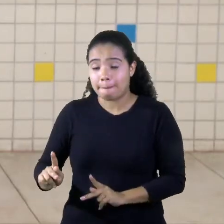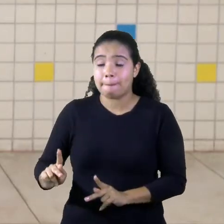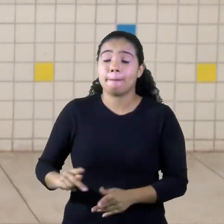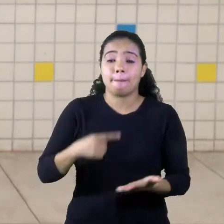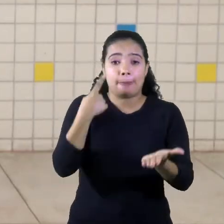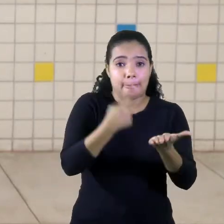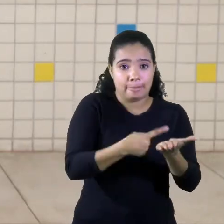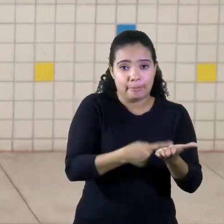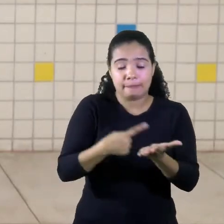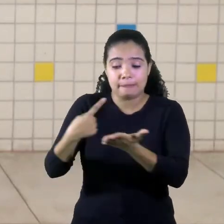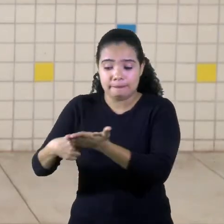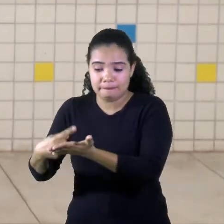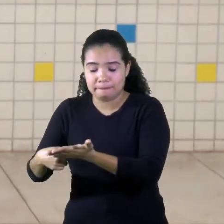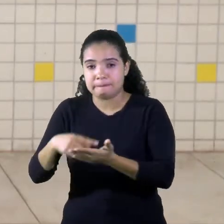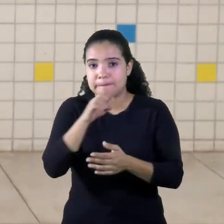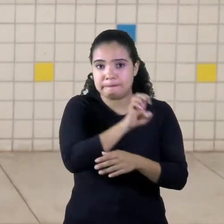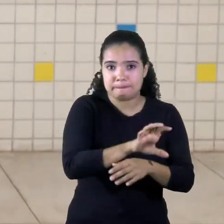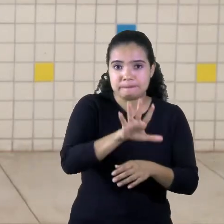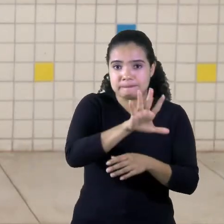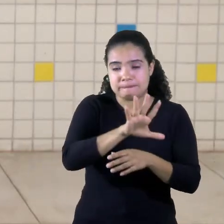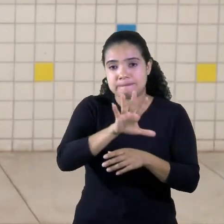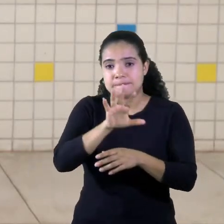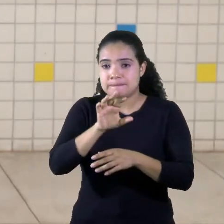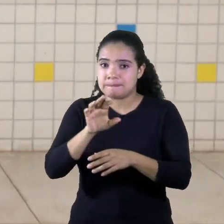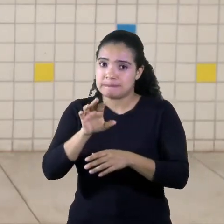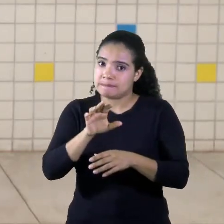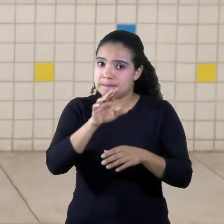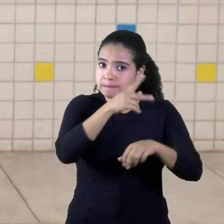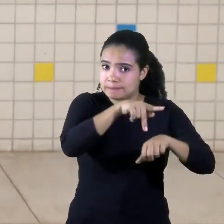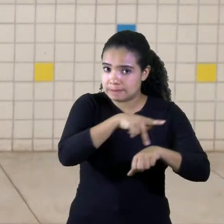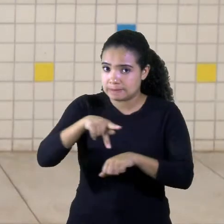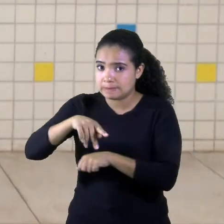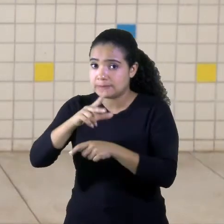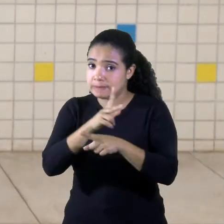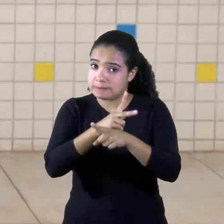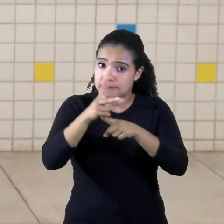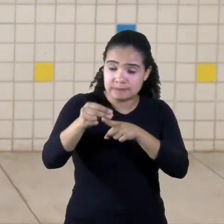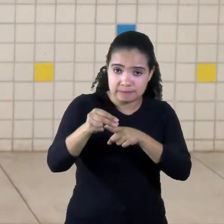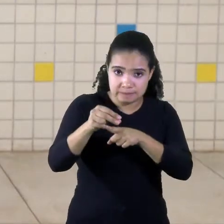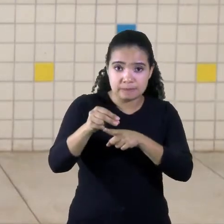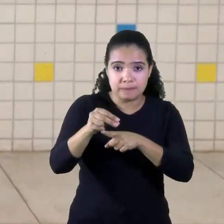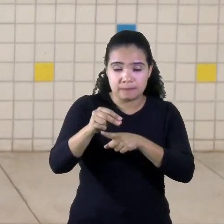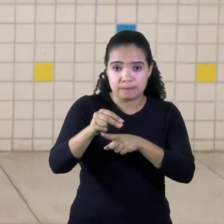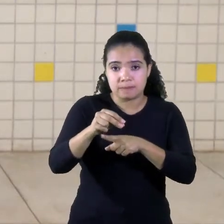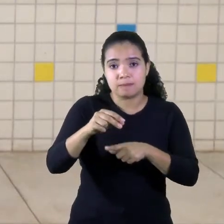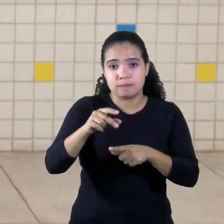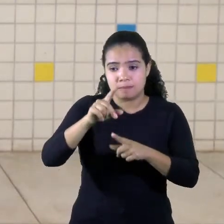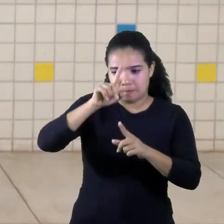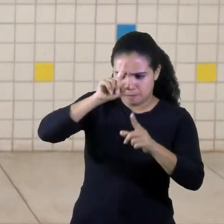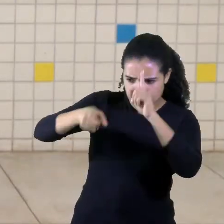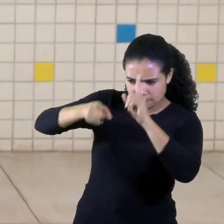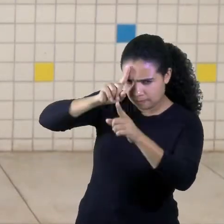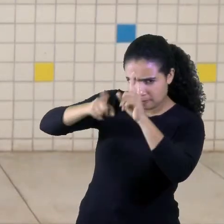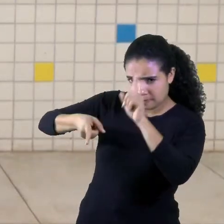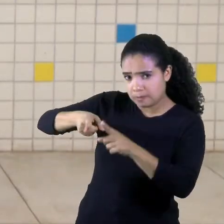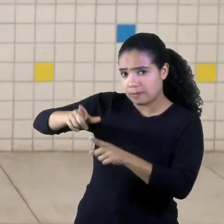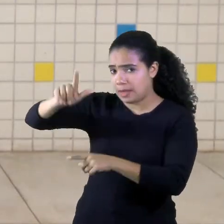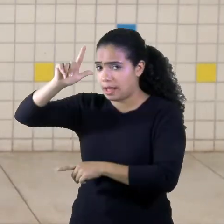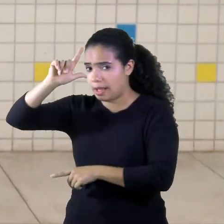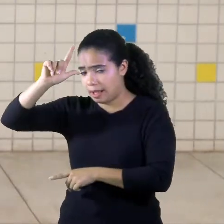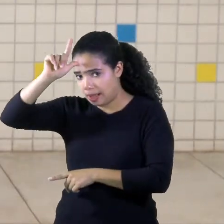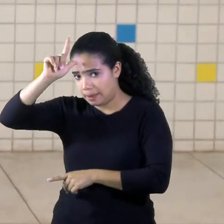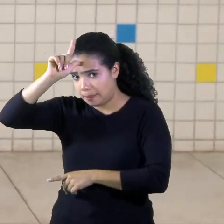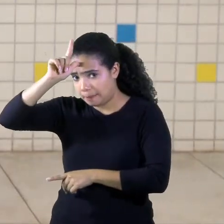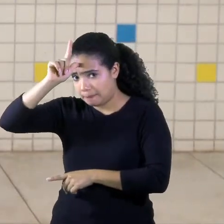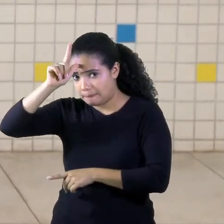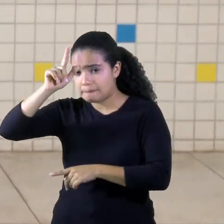que as nações vencedoras do primeiro conflito decidiram punir a Alemanha. E aí, no